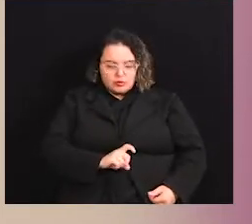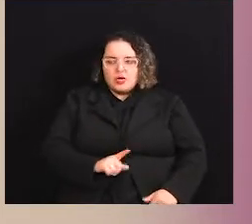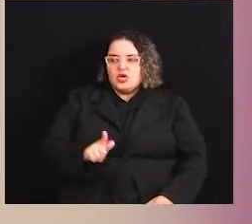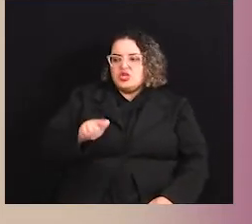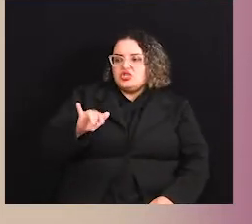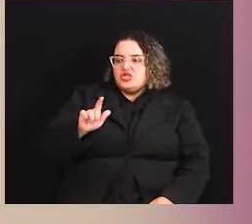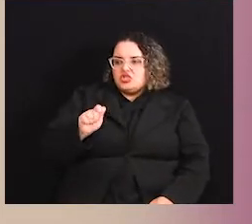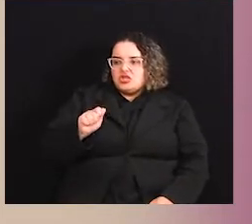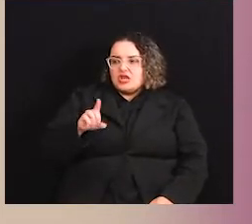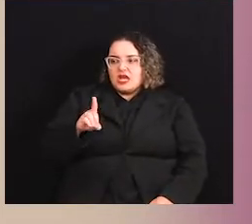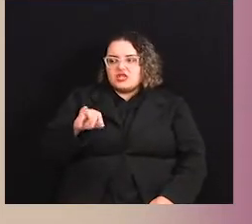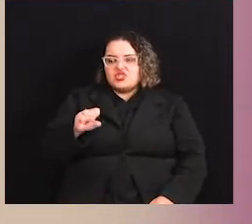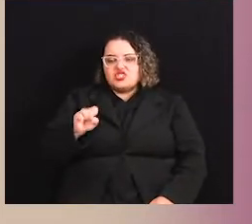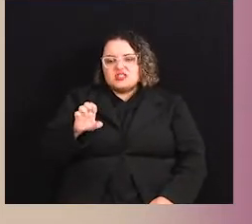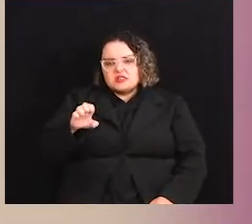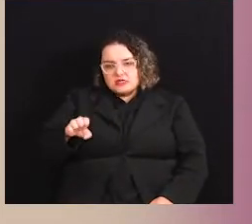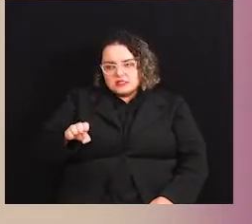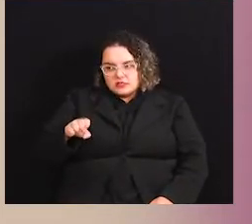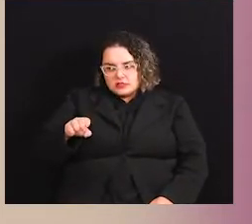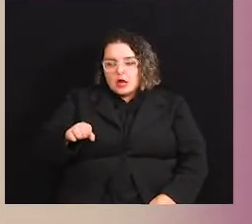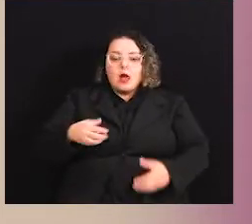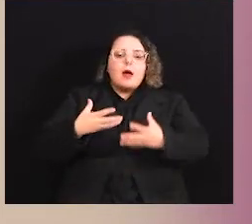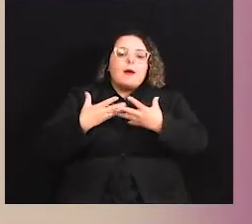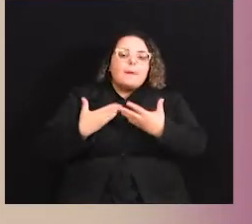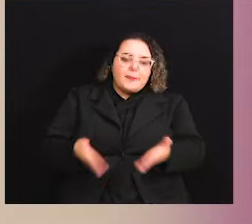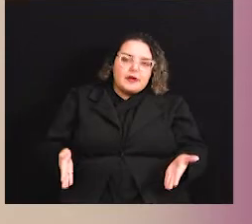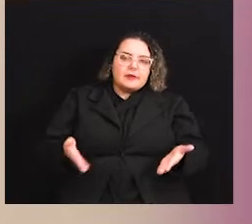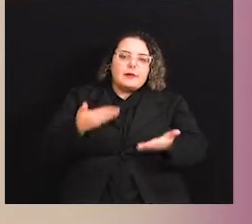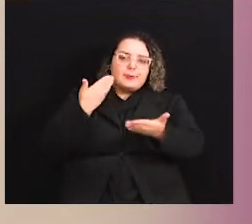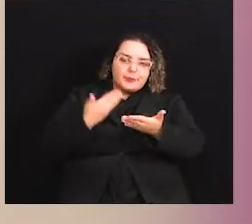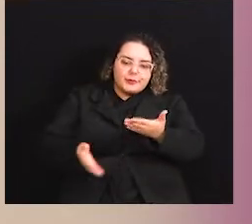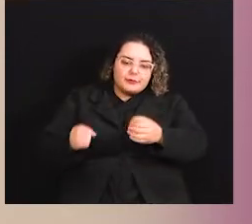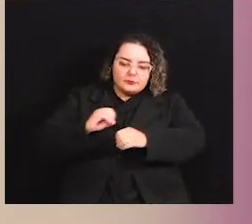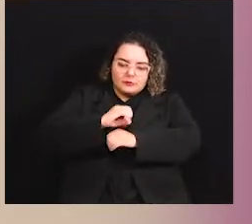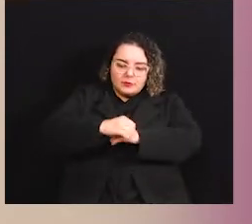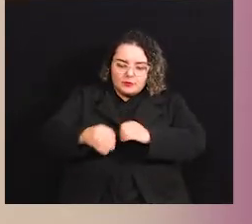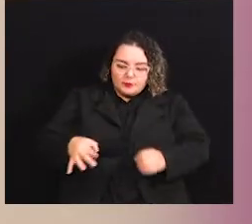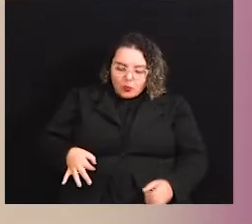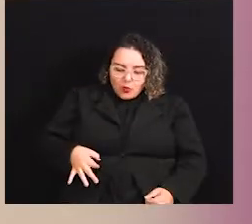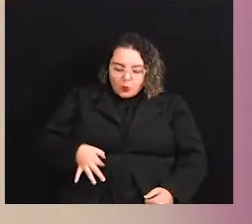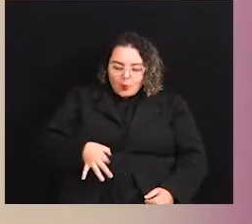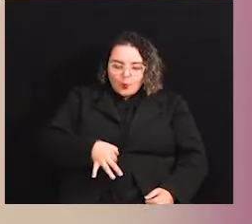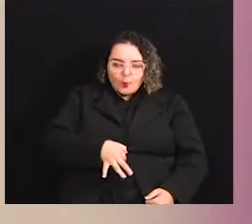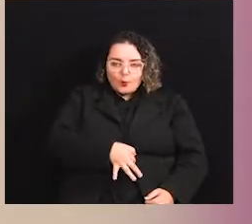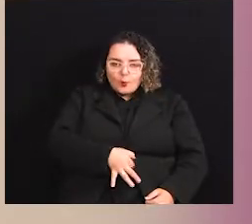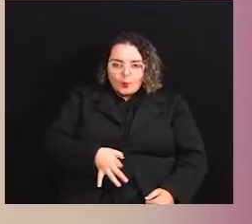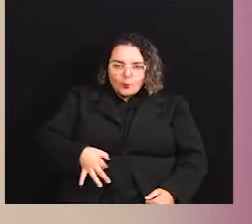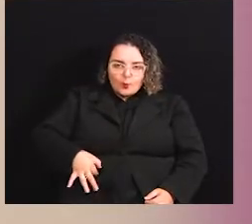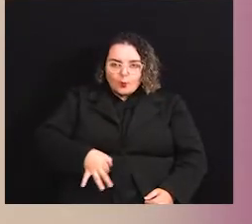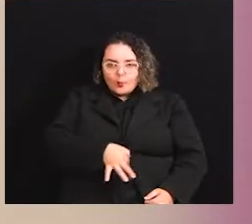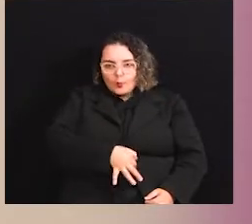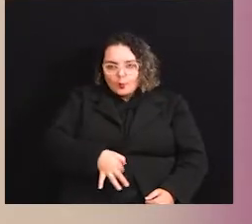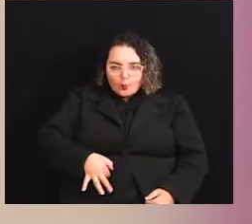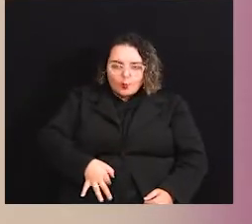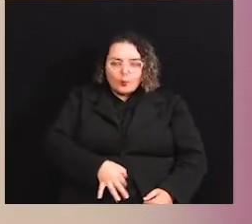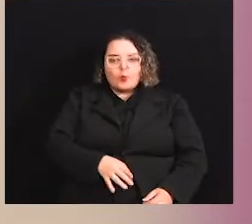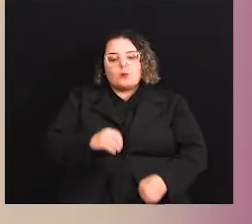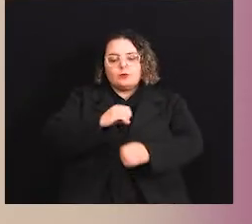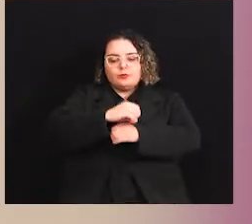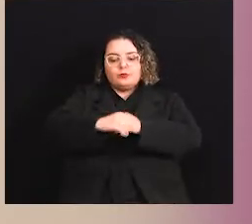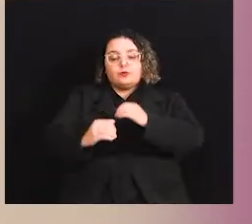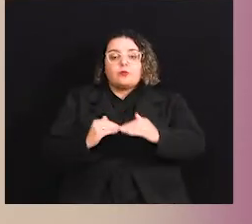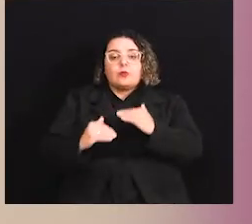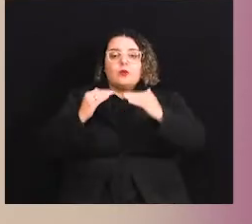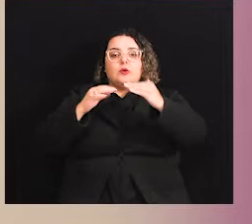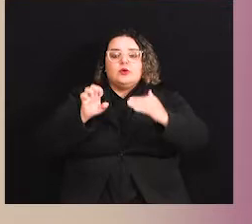giardíase, perder esse grupo de células do intestino fino, que são as células responsáveis pela produção